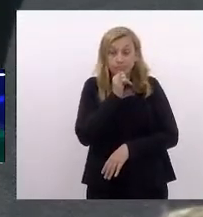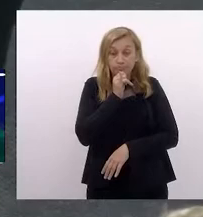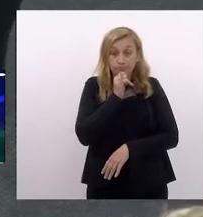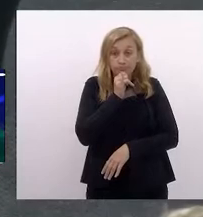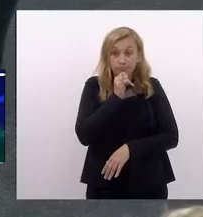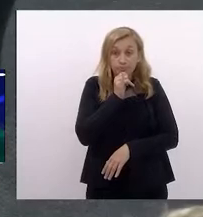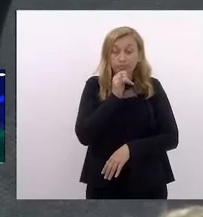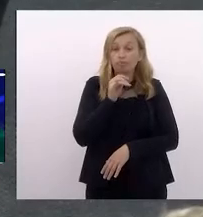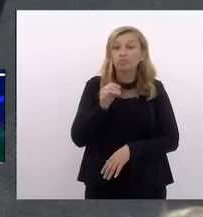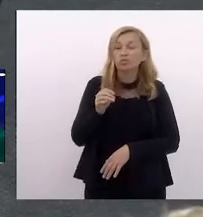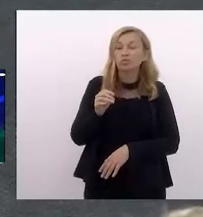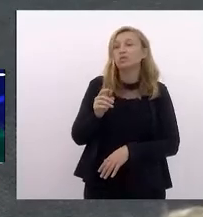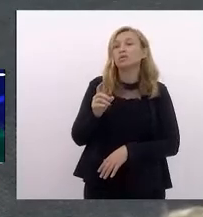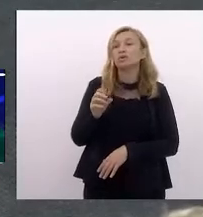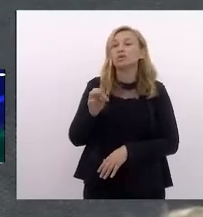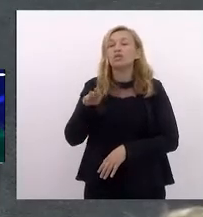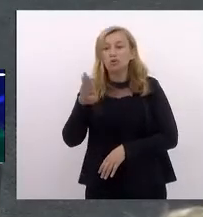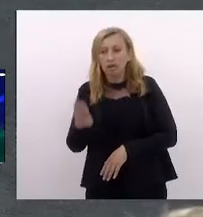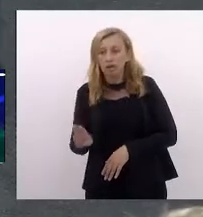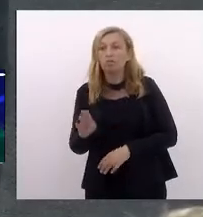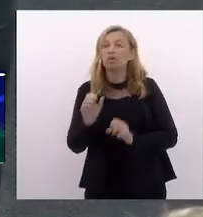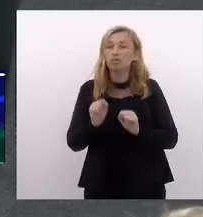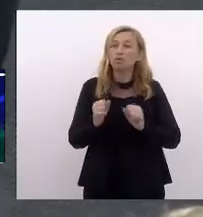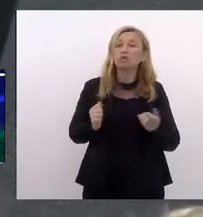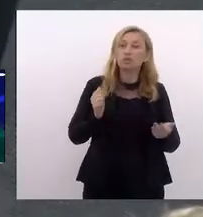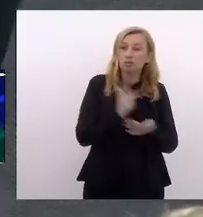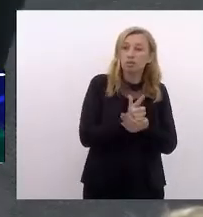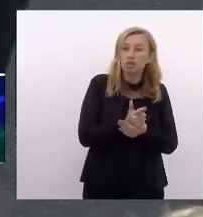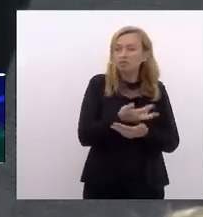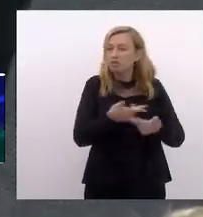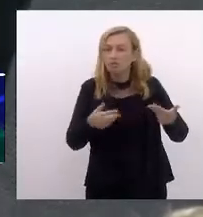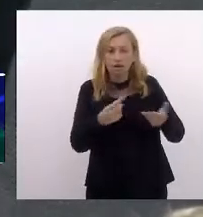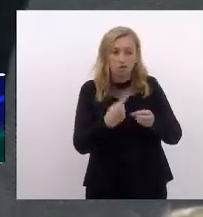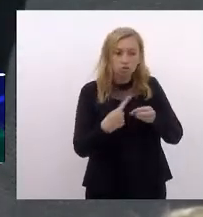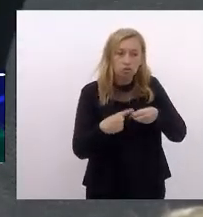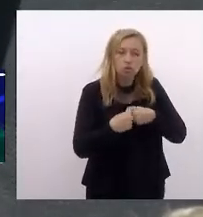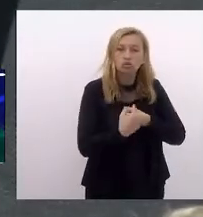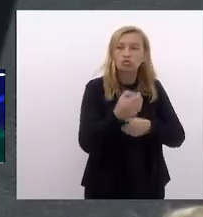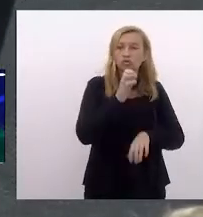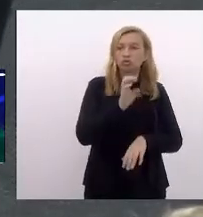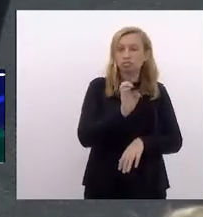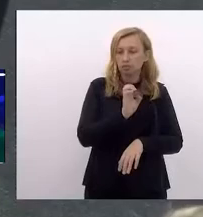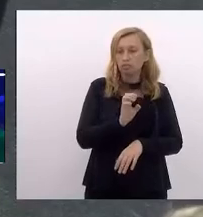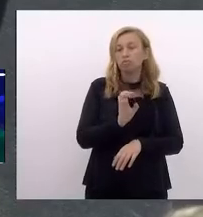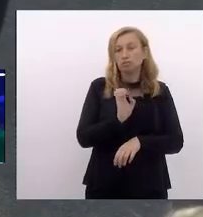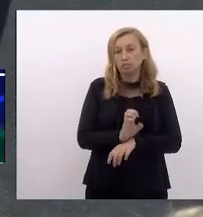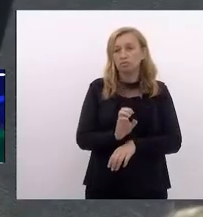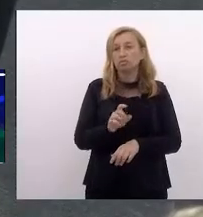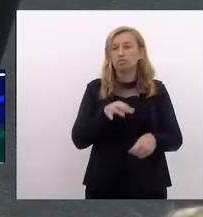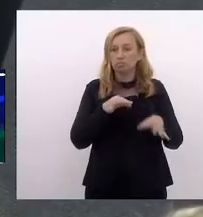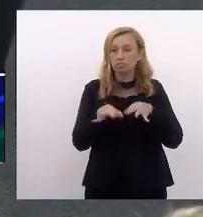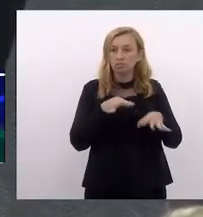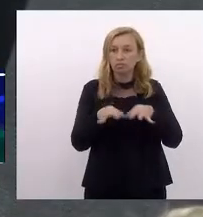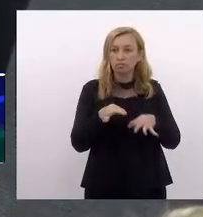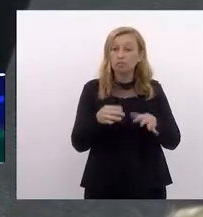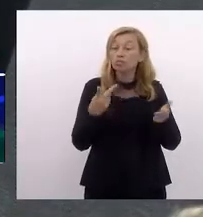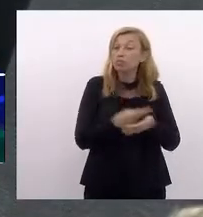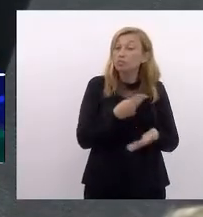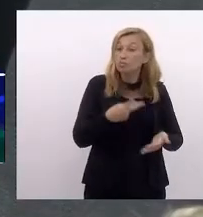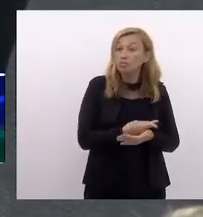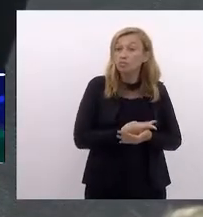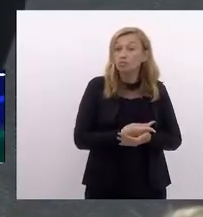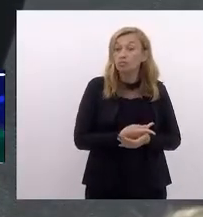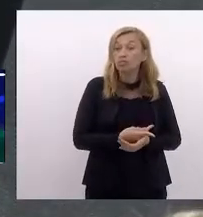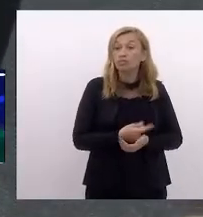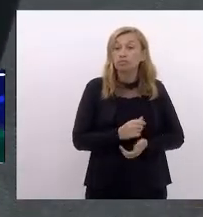abono referente ao saldo do fundeb que pode ser pago como multi município em muitos estados estão fazendo e a qualidade em